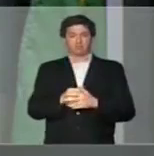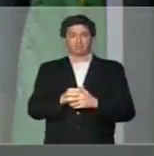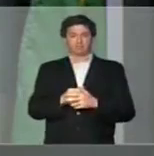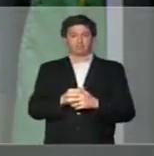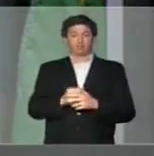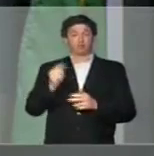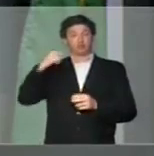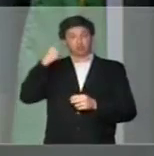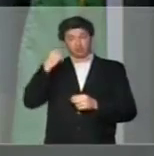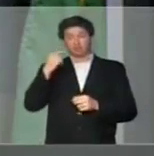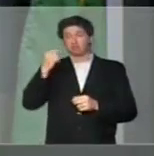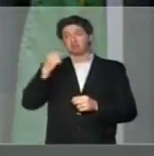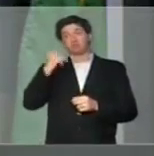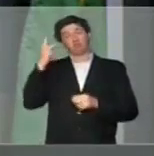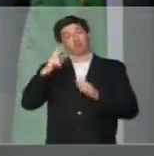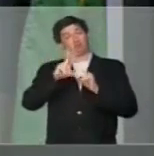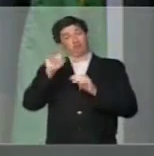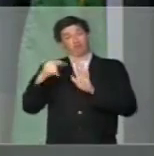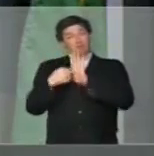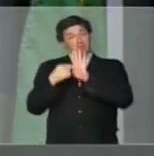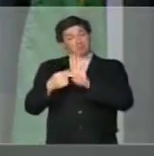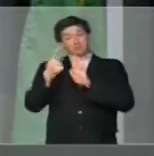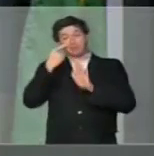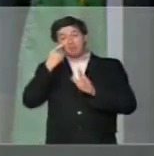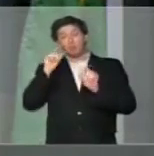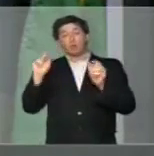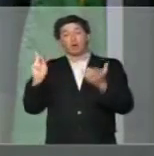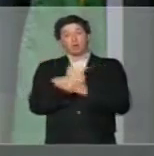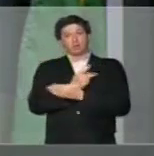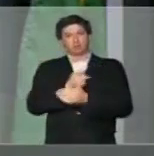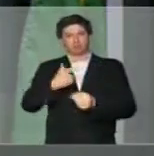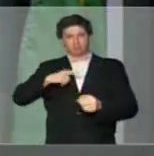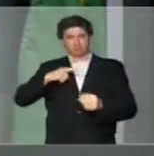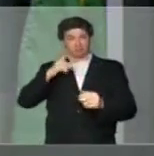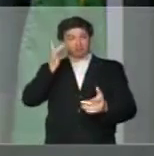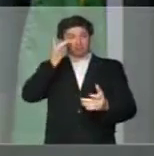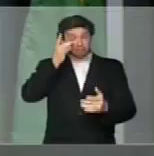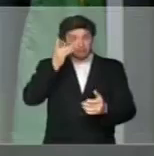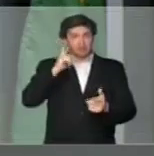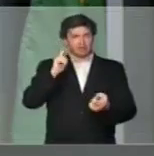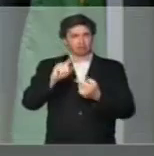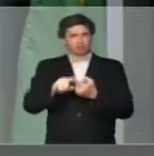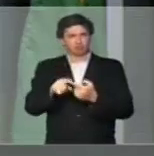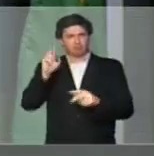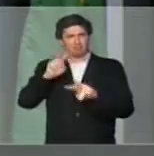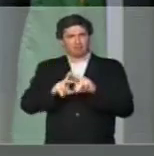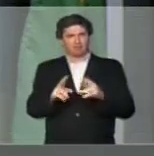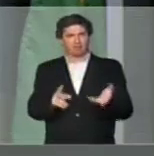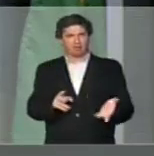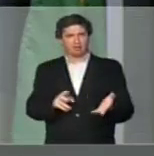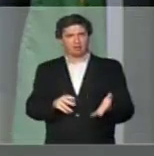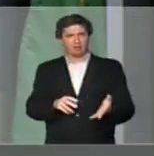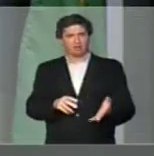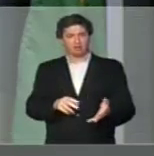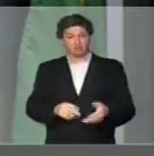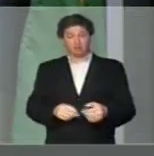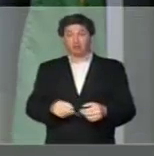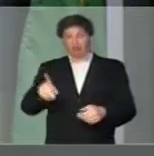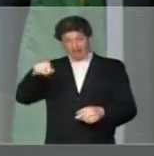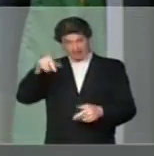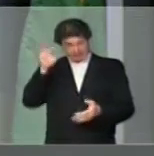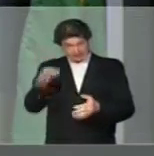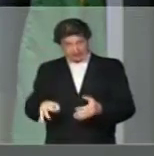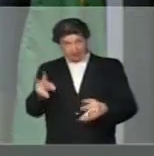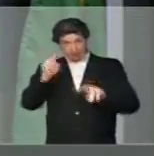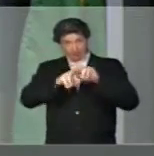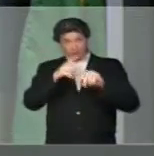juristas irá colocar luz sobre ela. Há flagrante, há motivo, deveria ter sido feita,